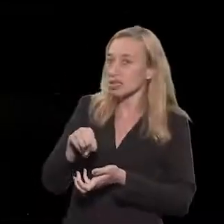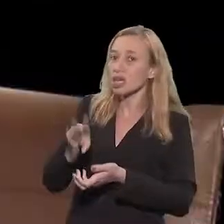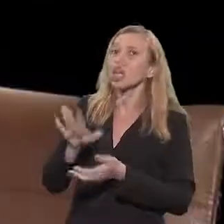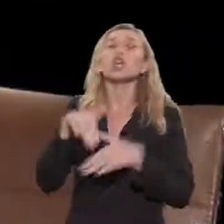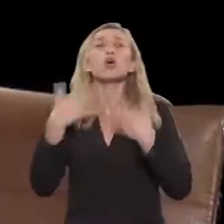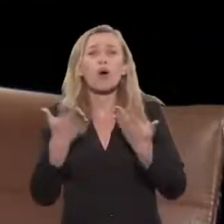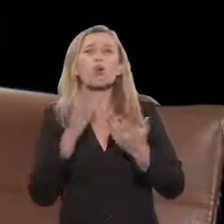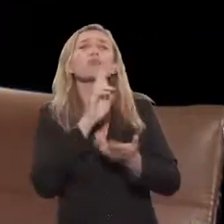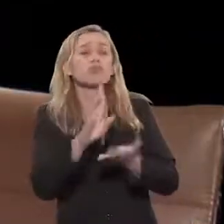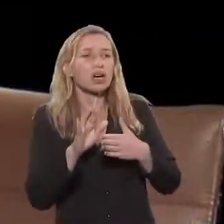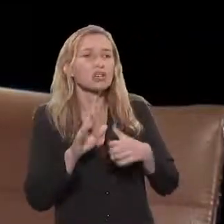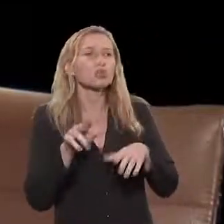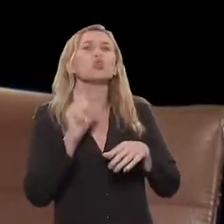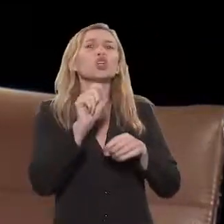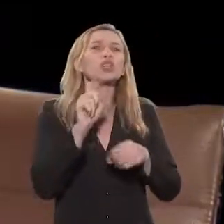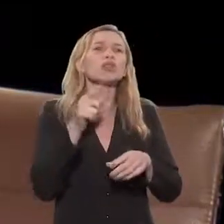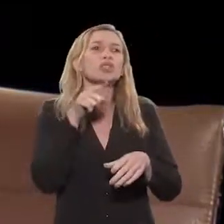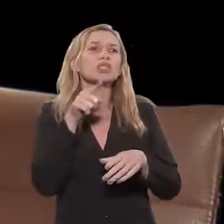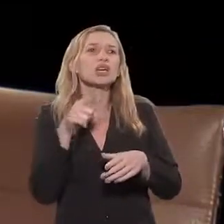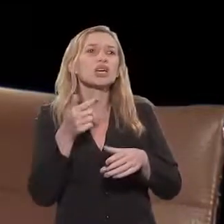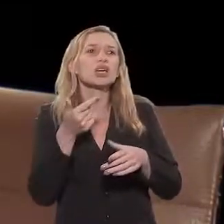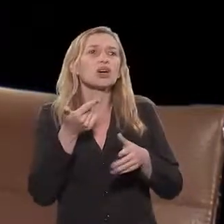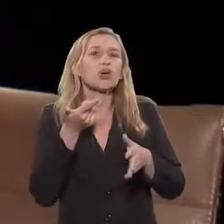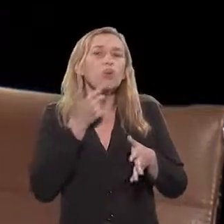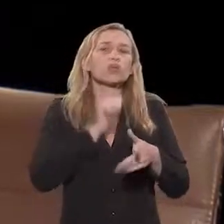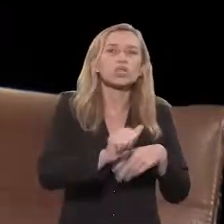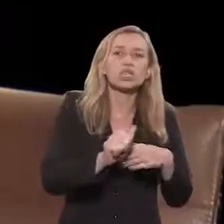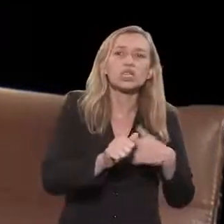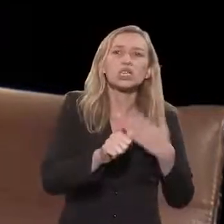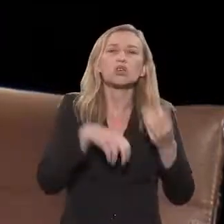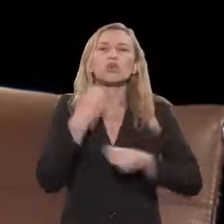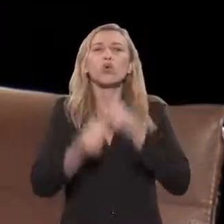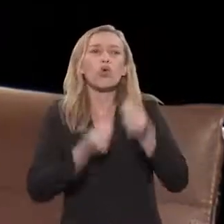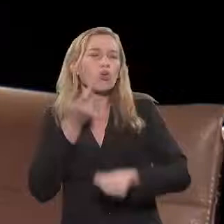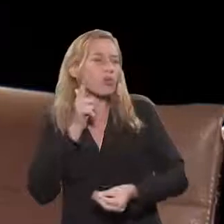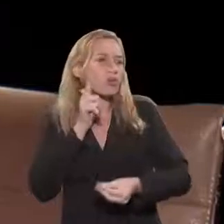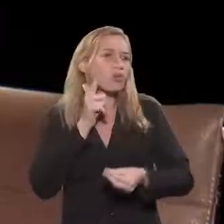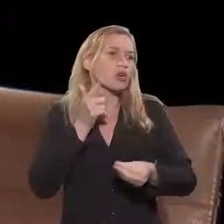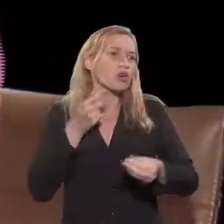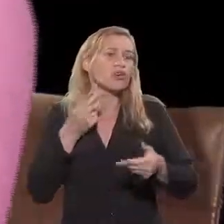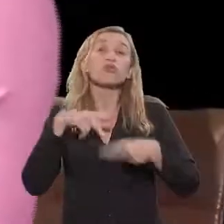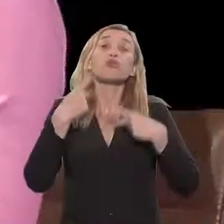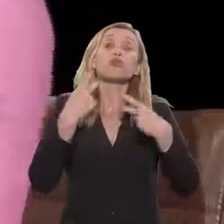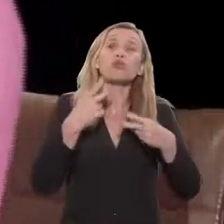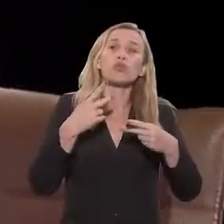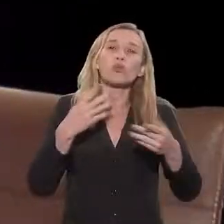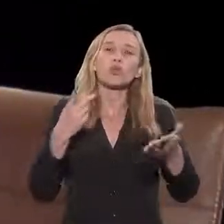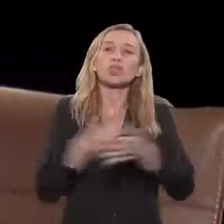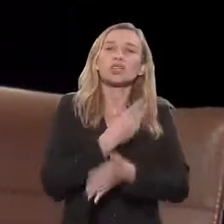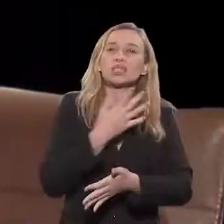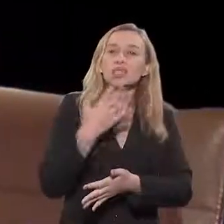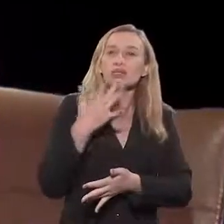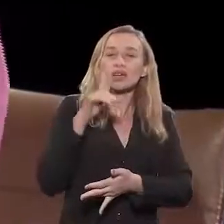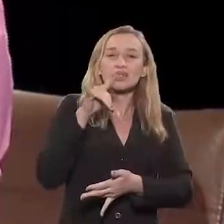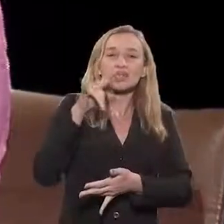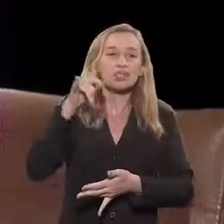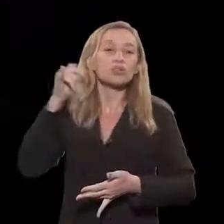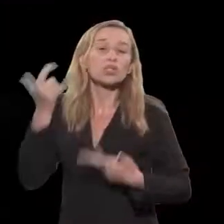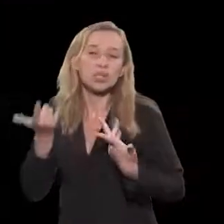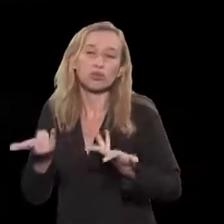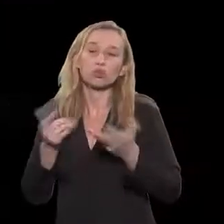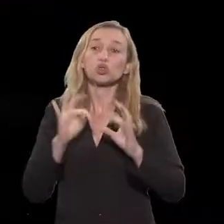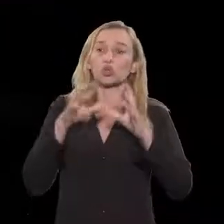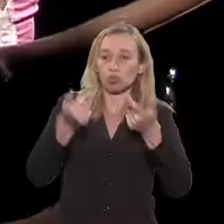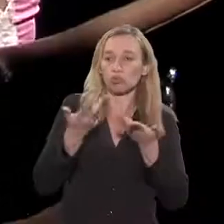E quais são os resultados? O que você tem atingido? Como tem sido essa conquista ou essa sedução desse